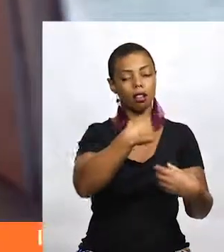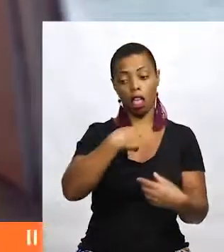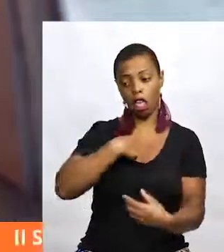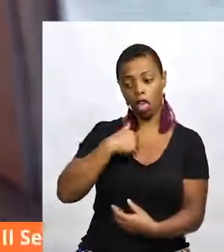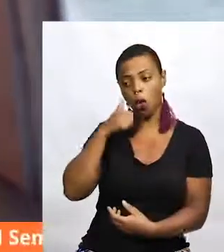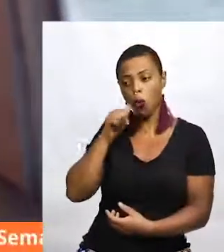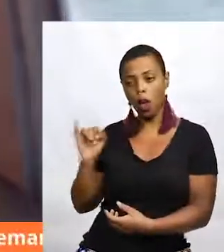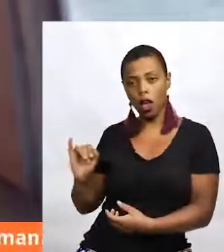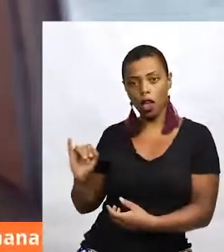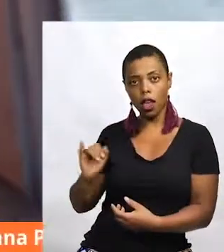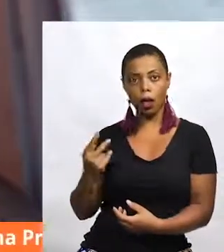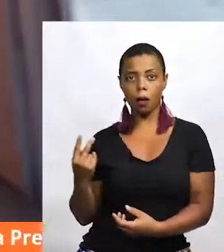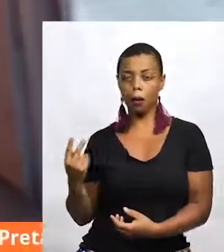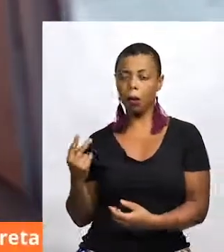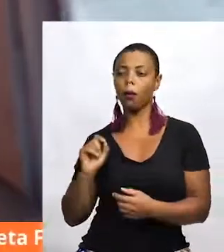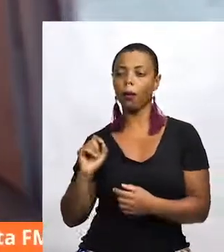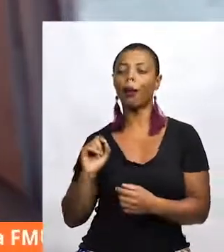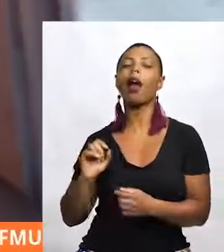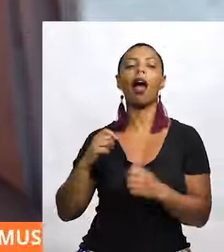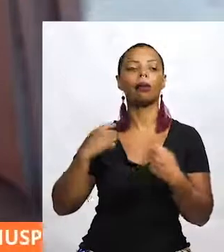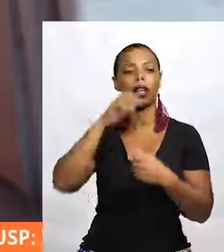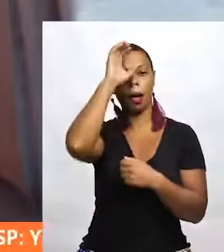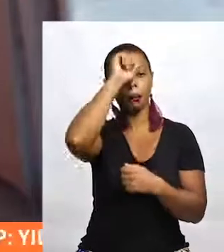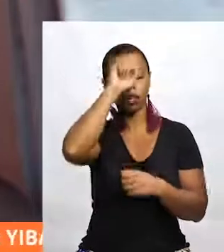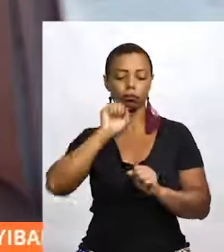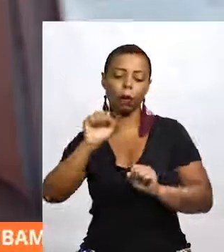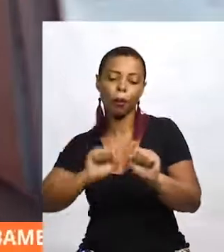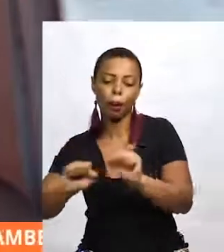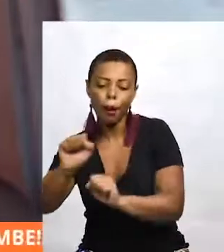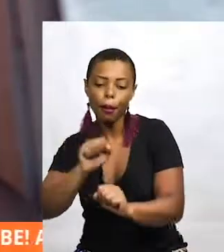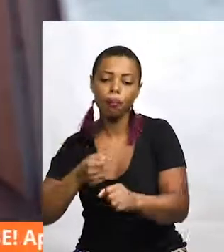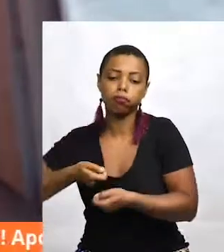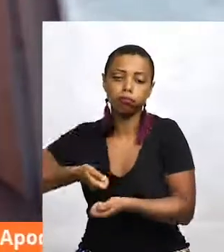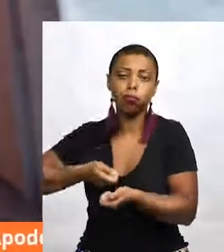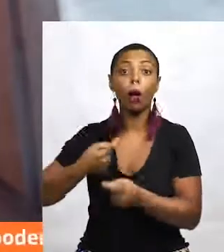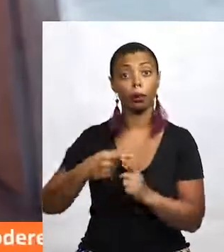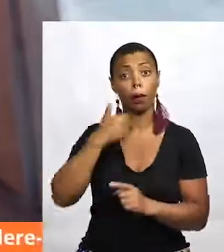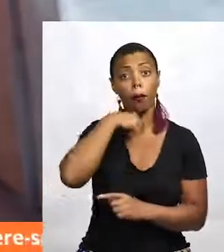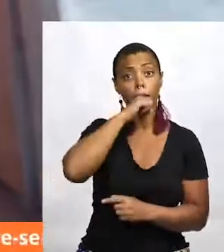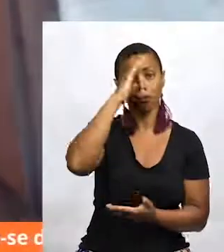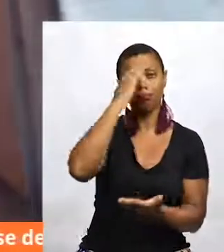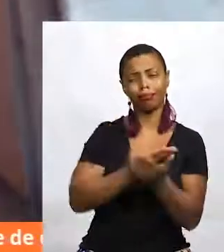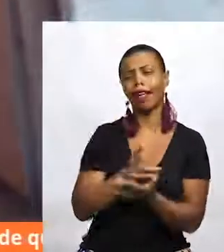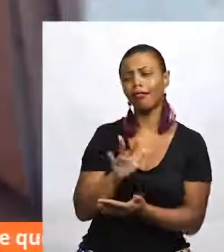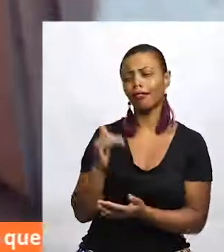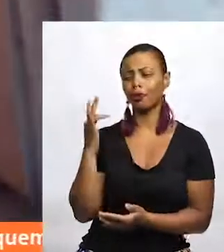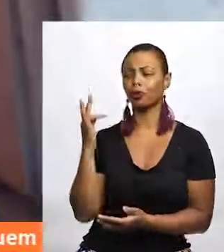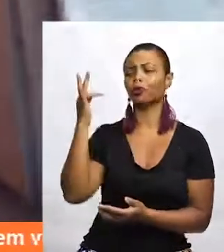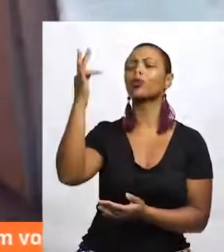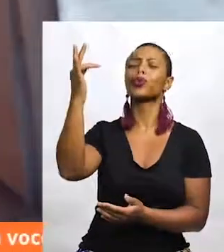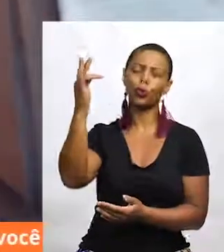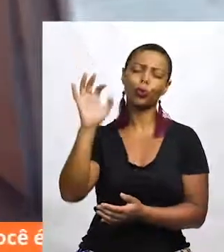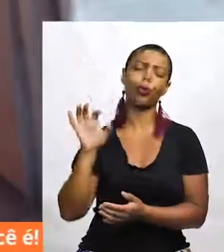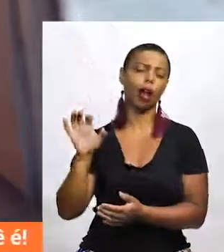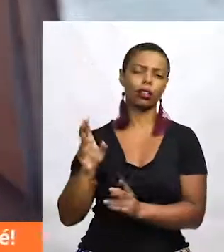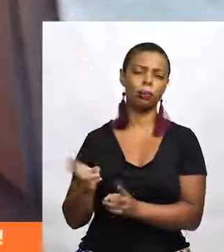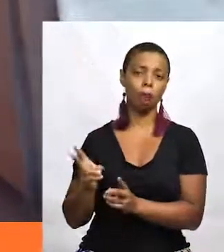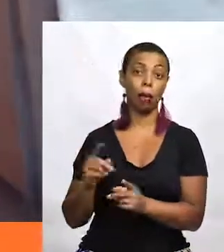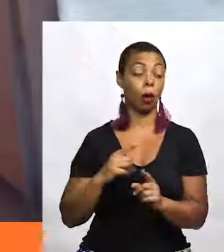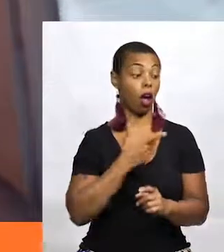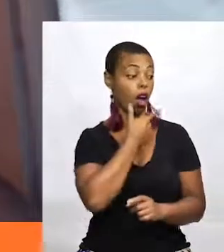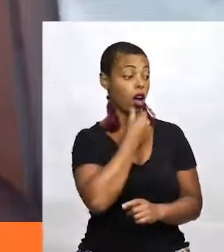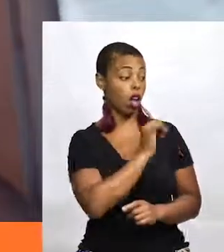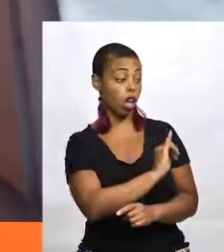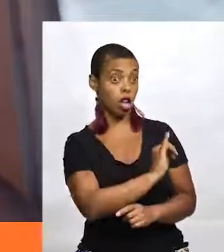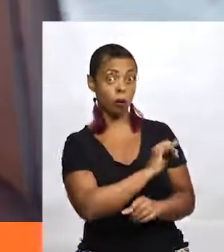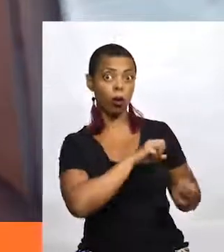Ensinadas nos trabalhos domésticos, porque ela acreditava que era esse o nosso futuro. E o meu irmão foi ensinado a dirigir, a fazer